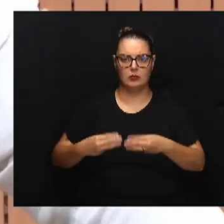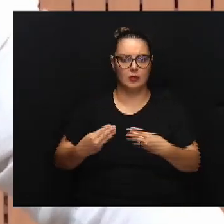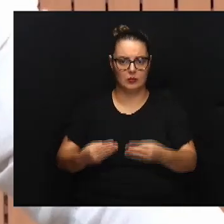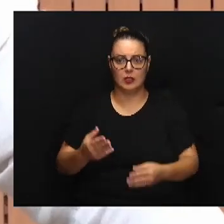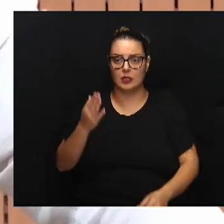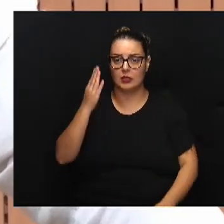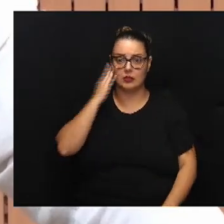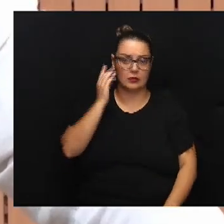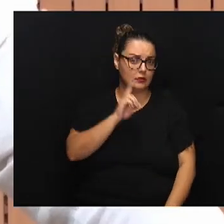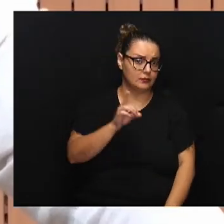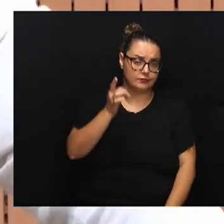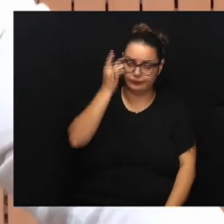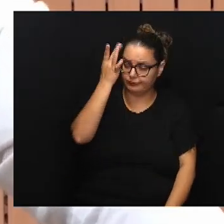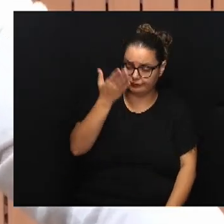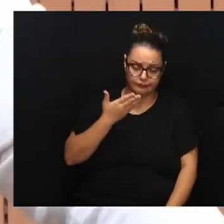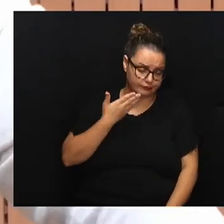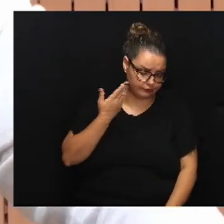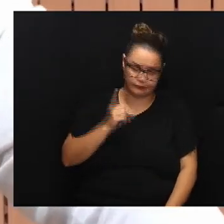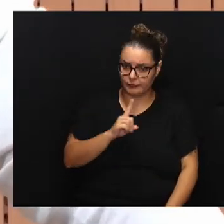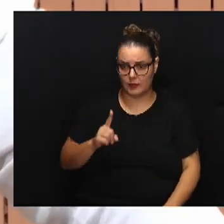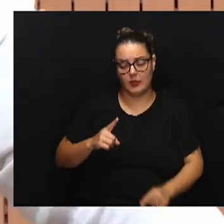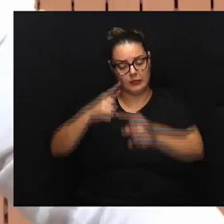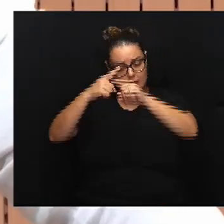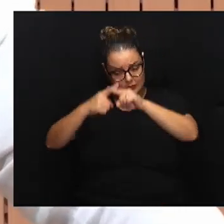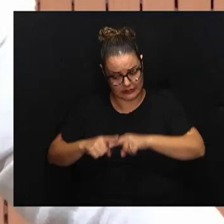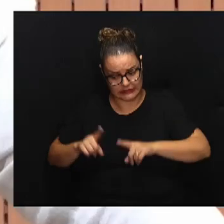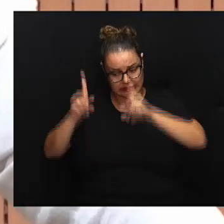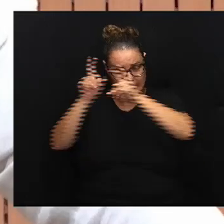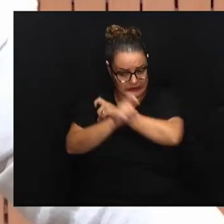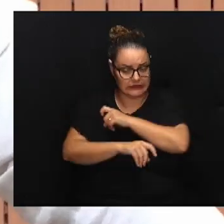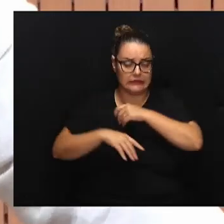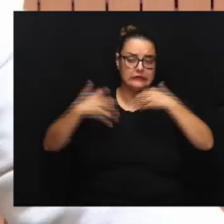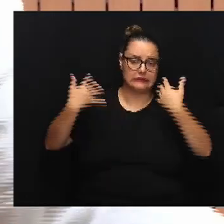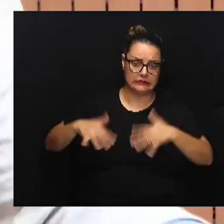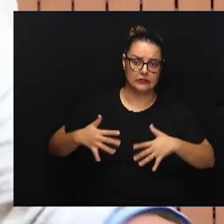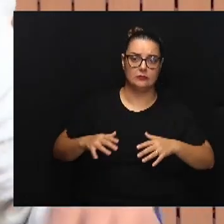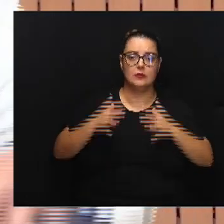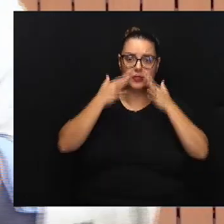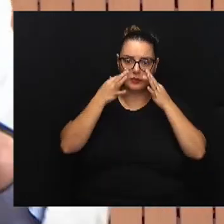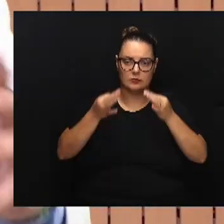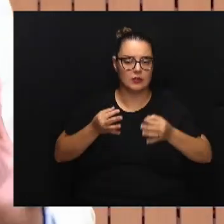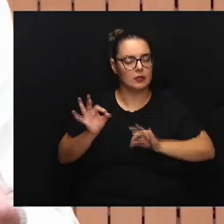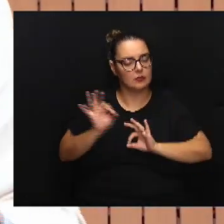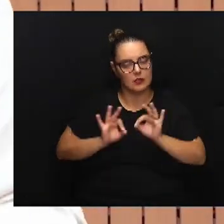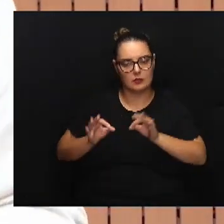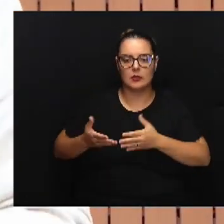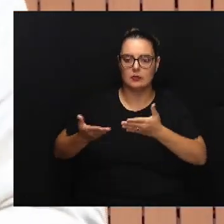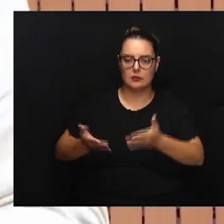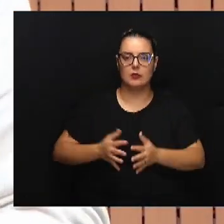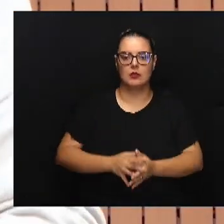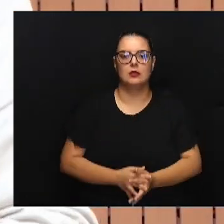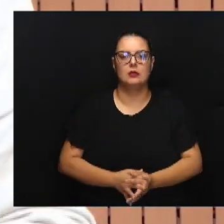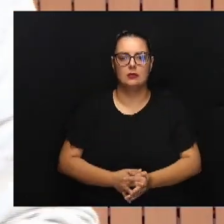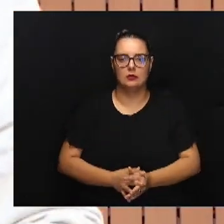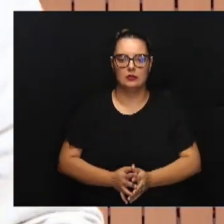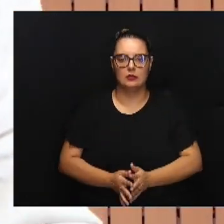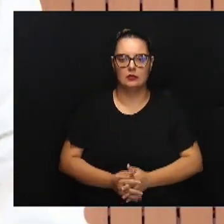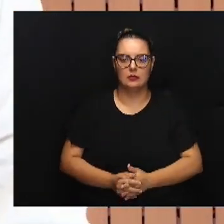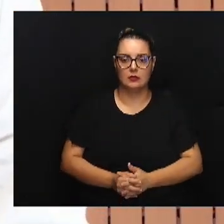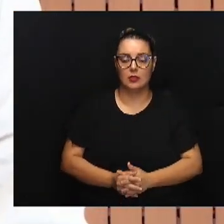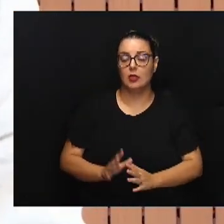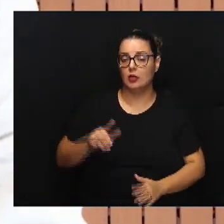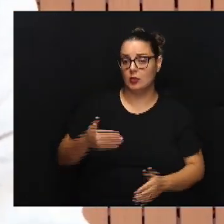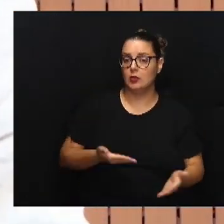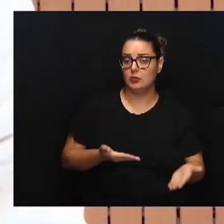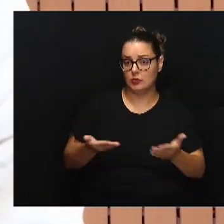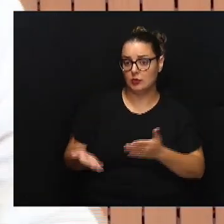sabemos que não vai ser fácil, vai ser uma disputa, mas estamos atentos para isso, né? Só para a gente... Então, quando nós colocamos